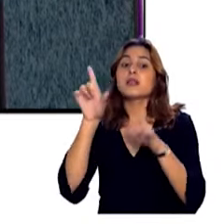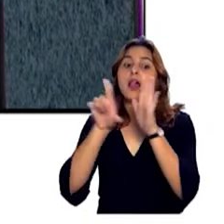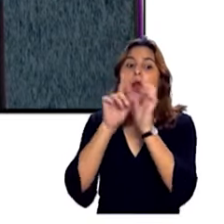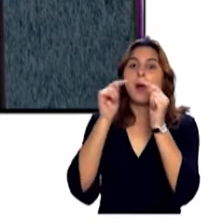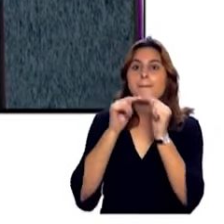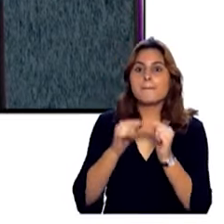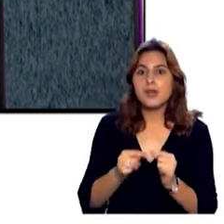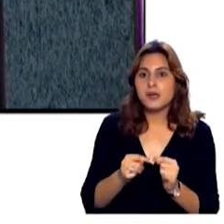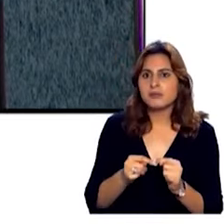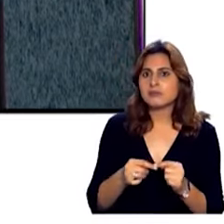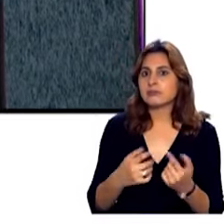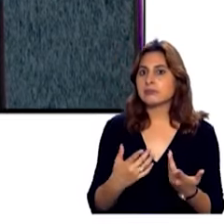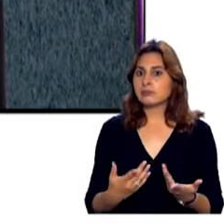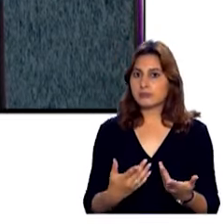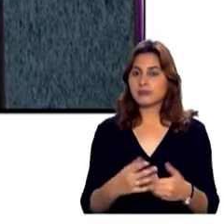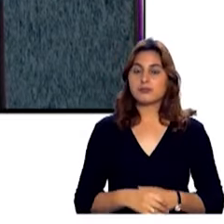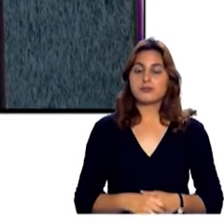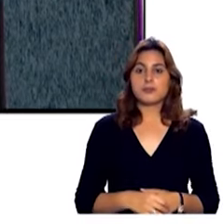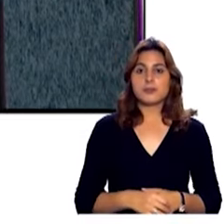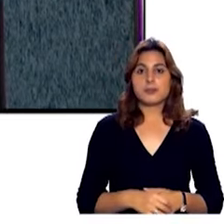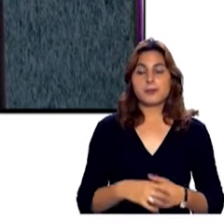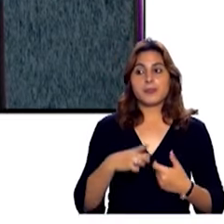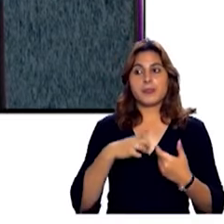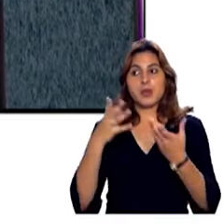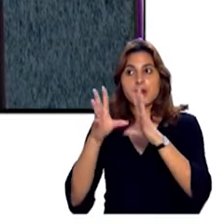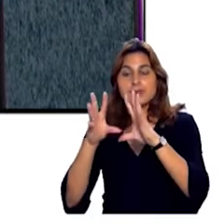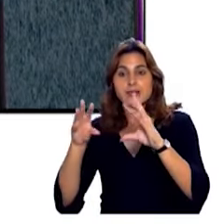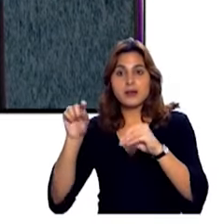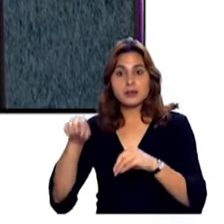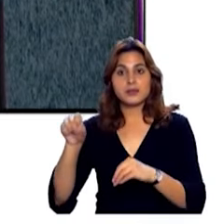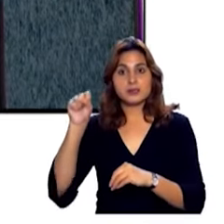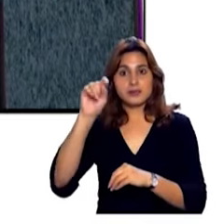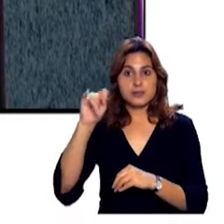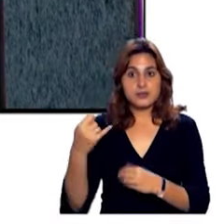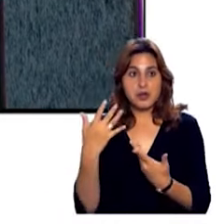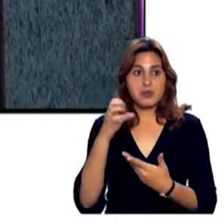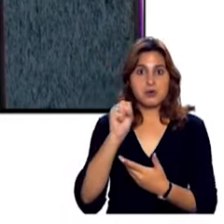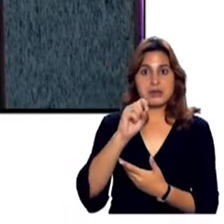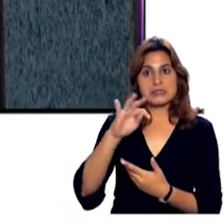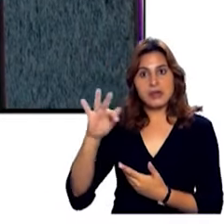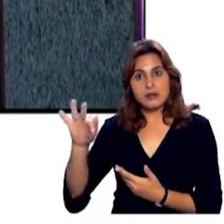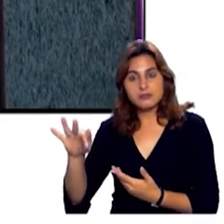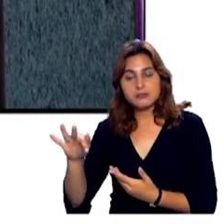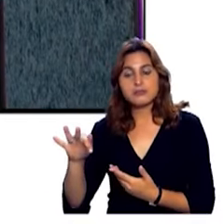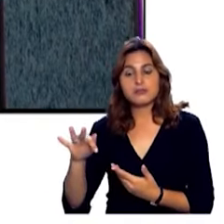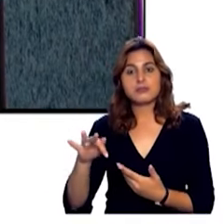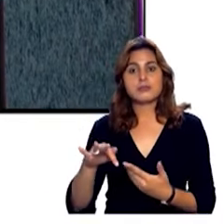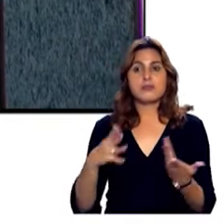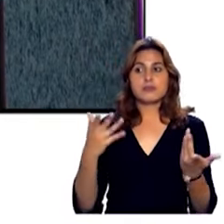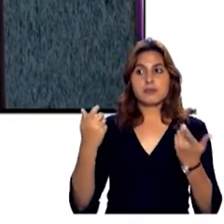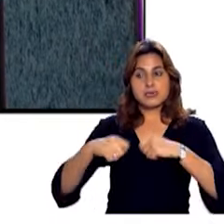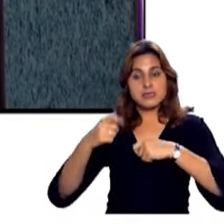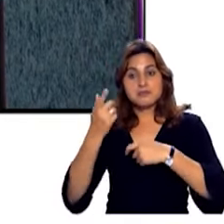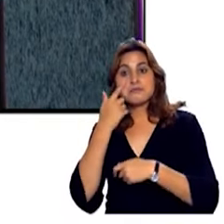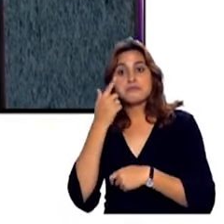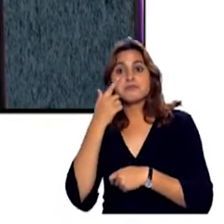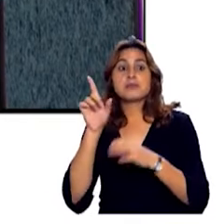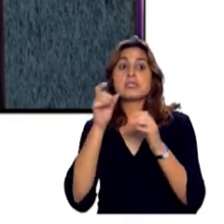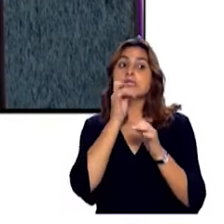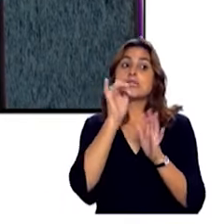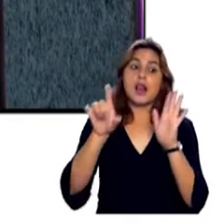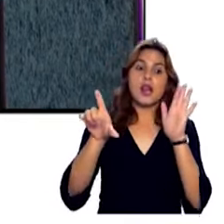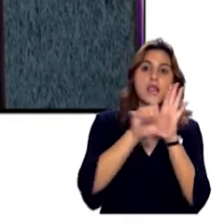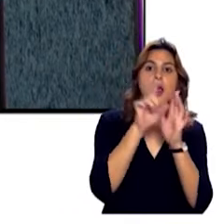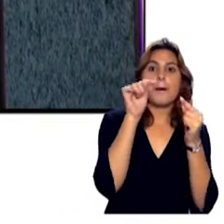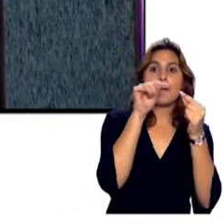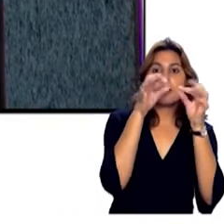ter se exaurido no tribunal de justiça ou no Tribunal Regional Federal para ser lançada desde logo